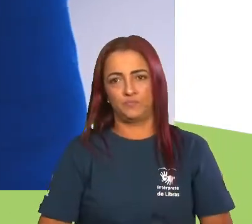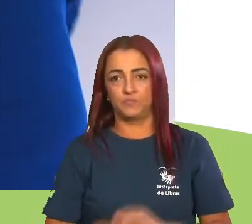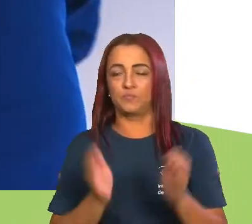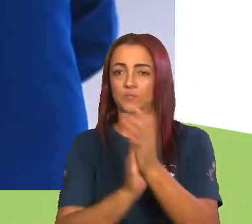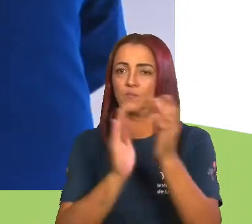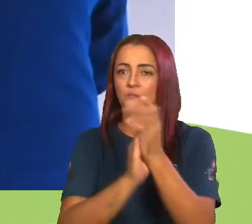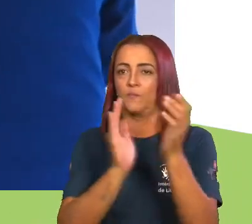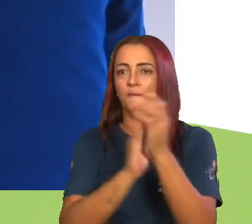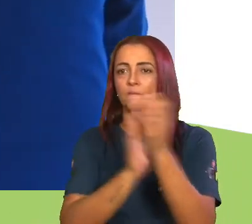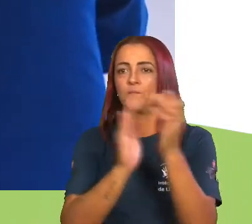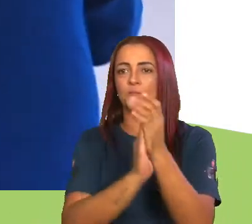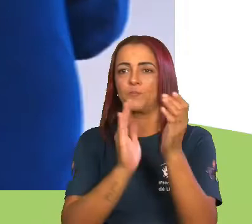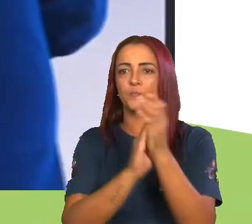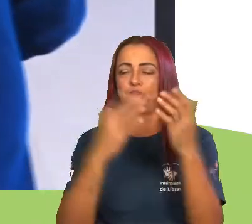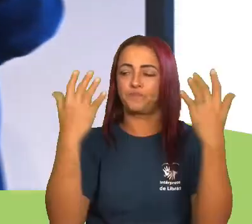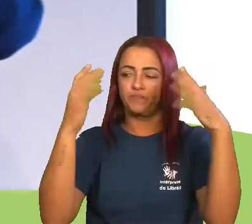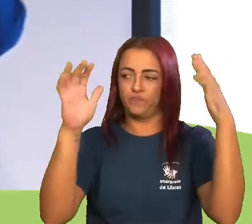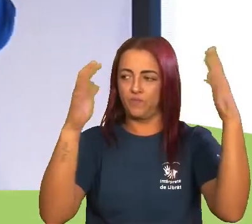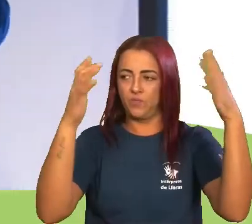Obrigado.